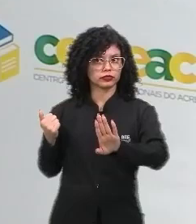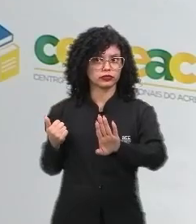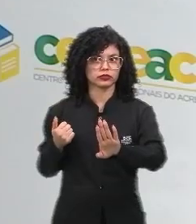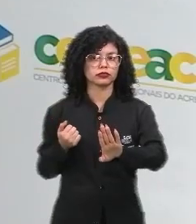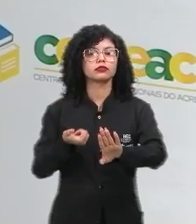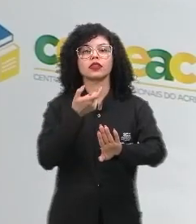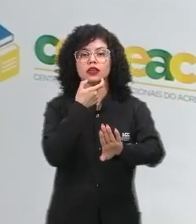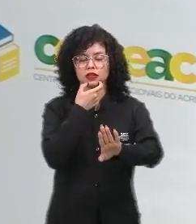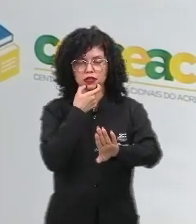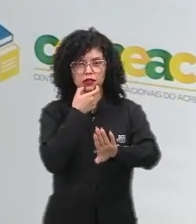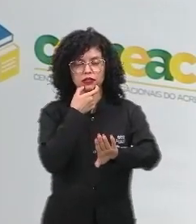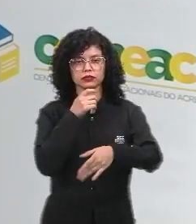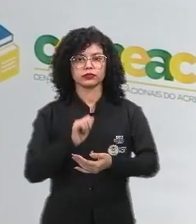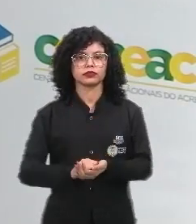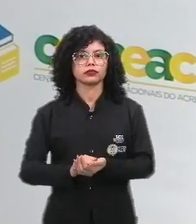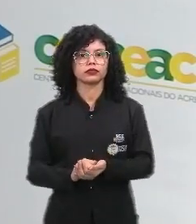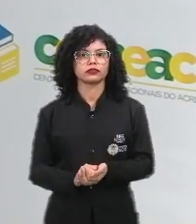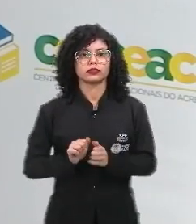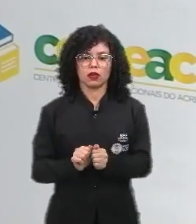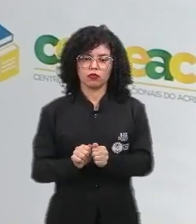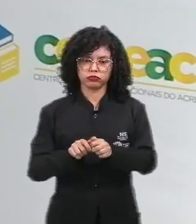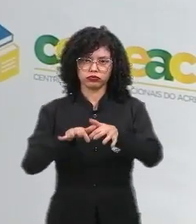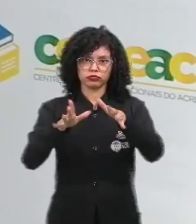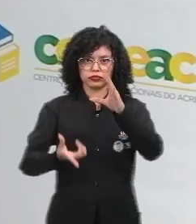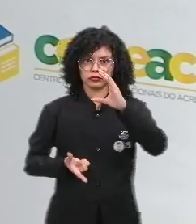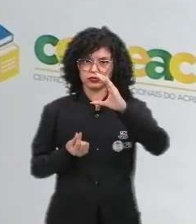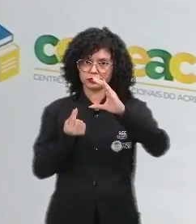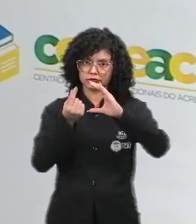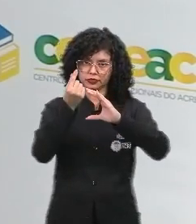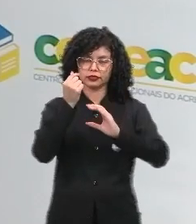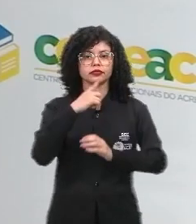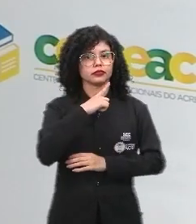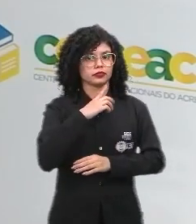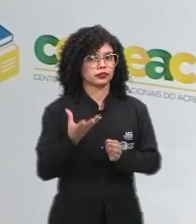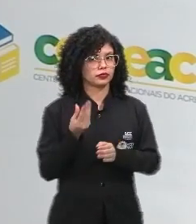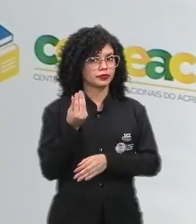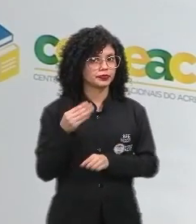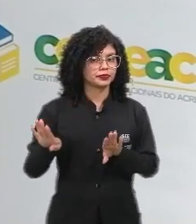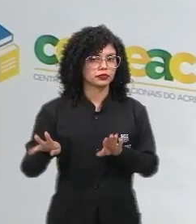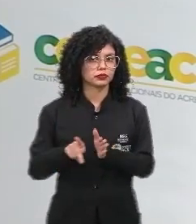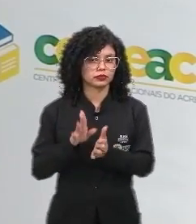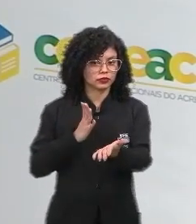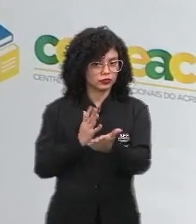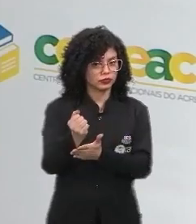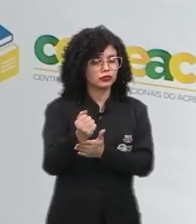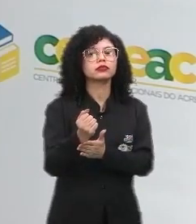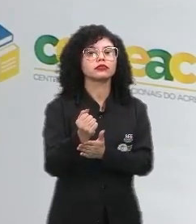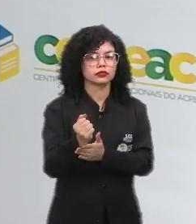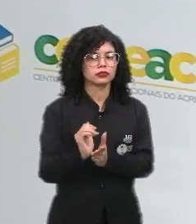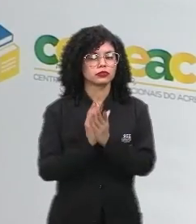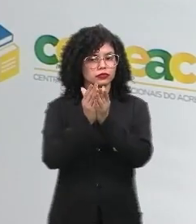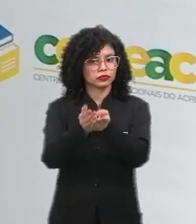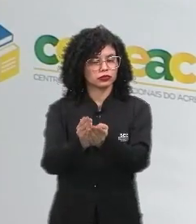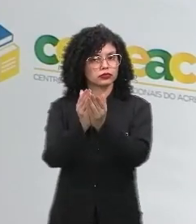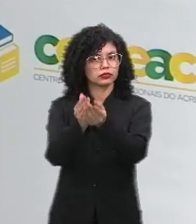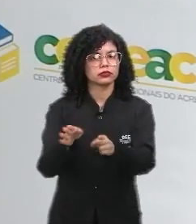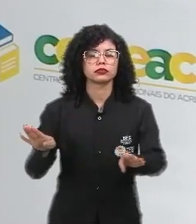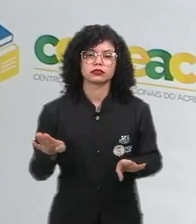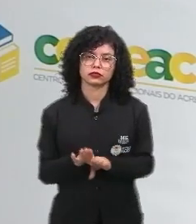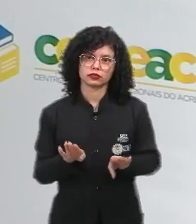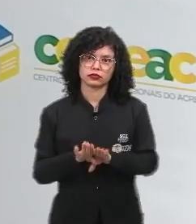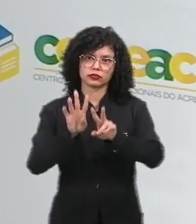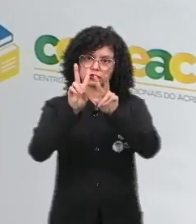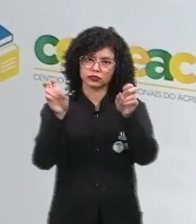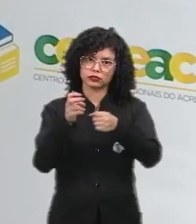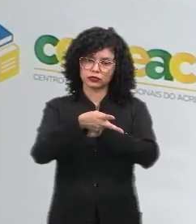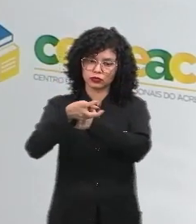era a Inglaterra, devido ao acúmulo de capitais que havia sido conquistado por meio das navegações e também por meio